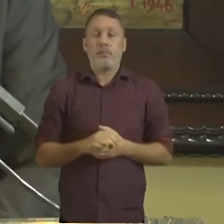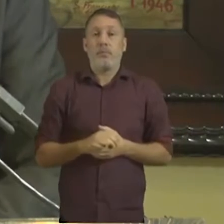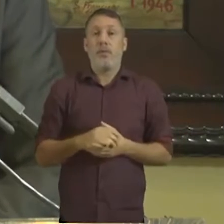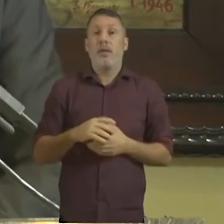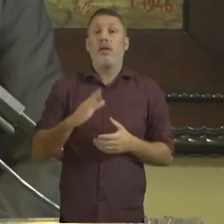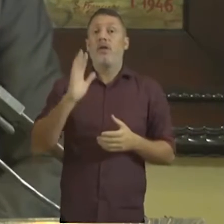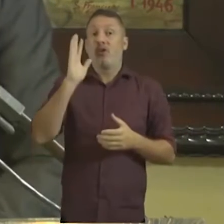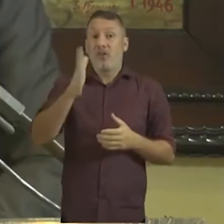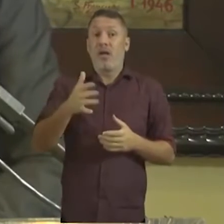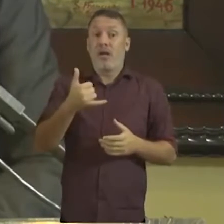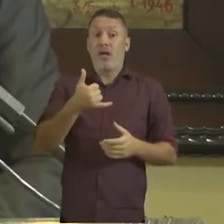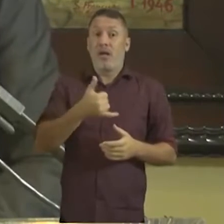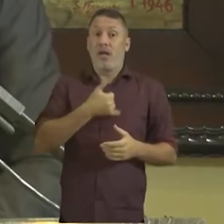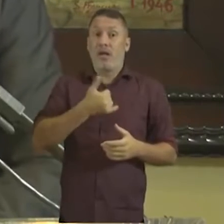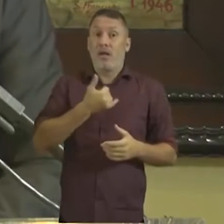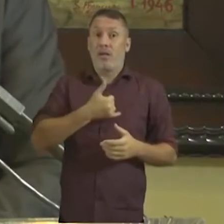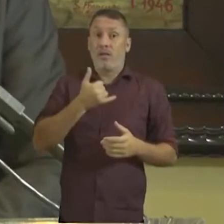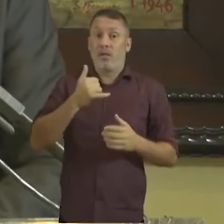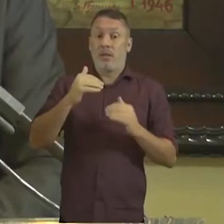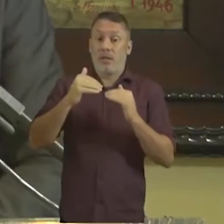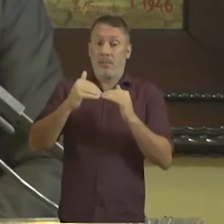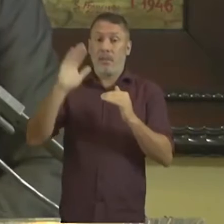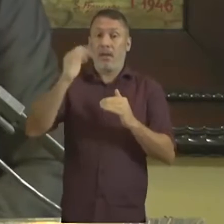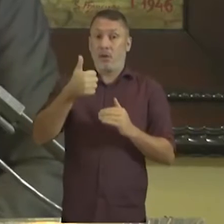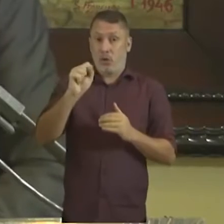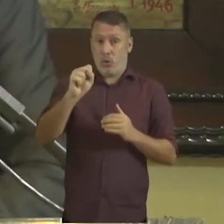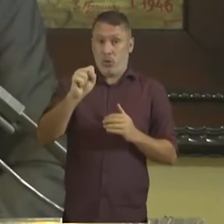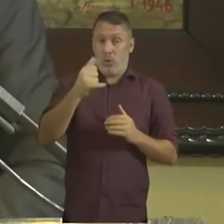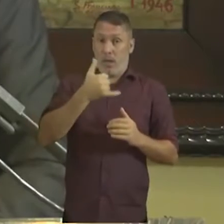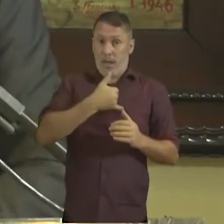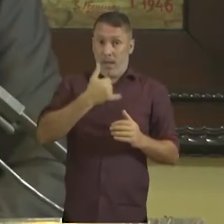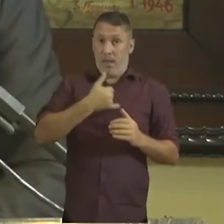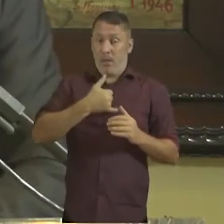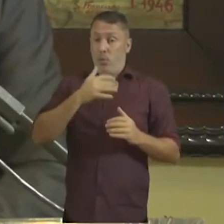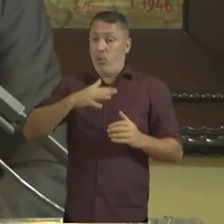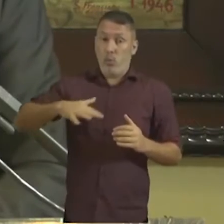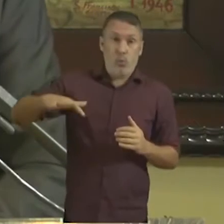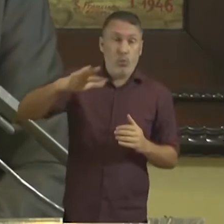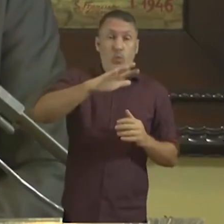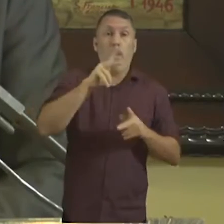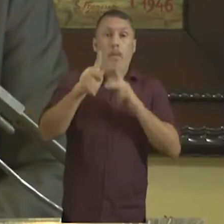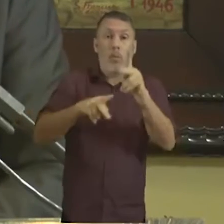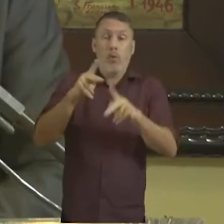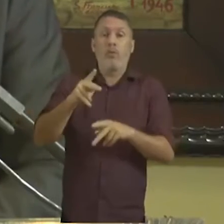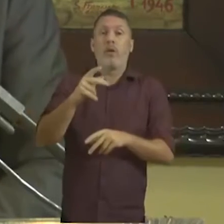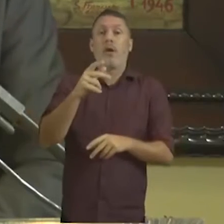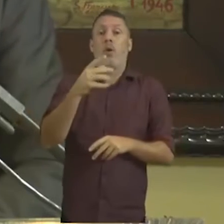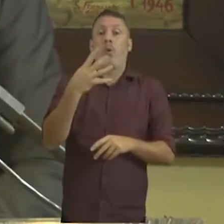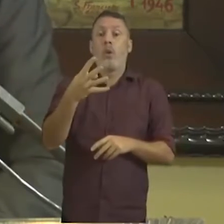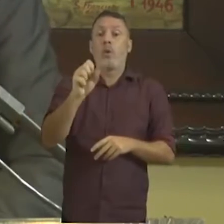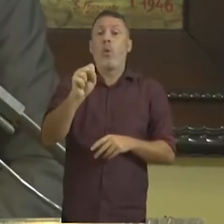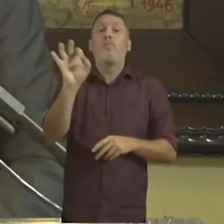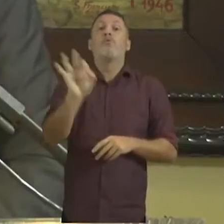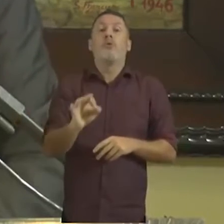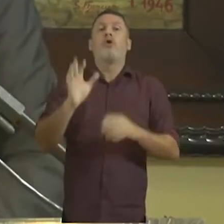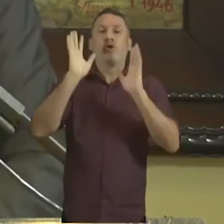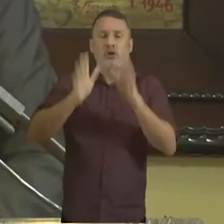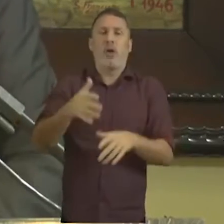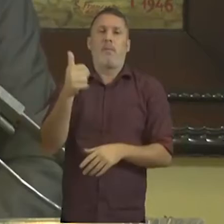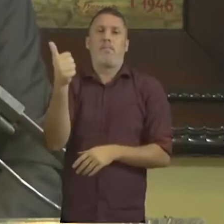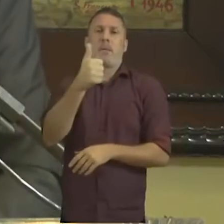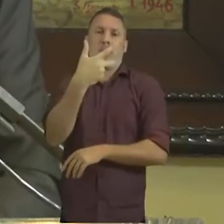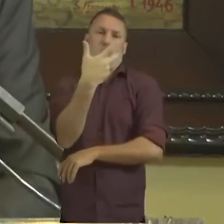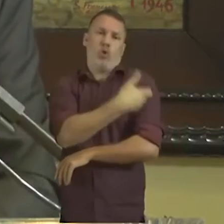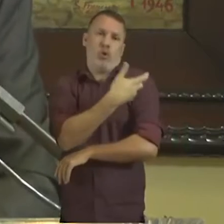cento da população adulta e a população acima de 18 anos estão 48 por cento da população capixaba já recebeu a primeira